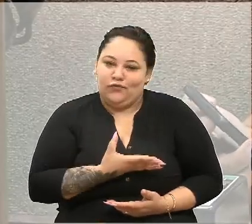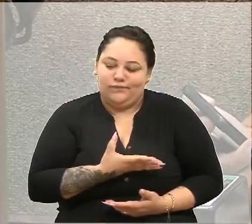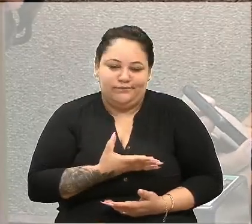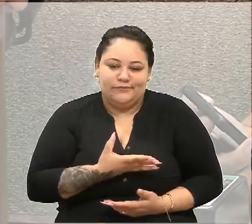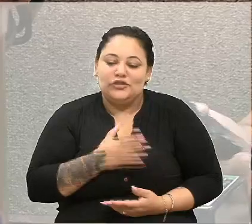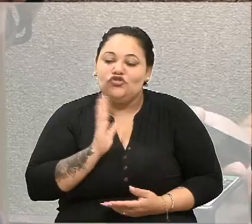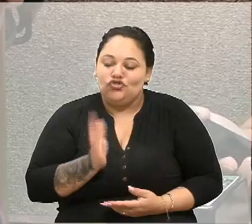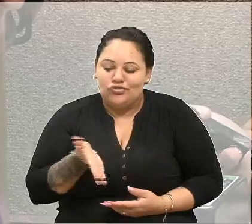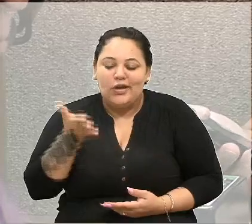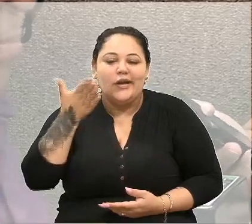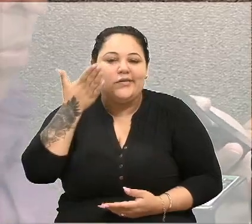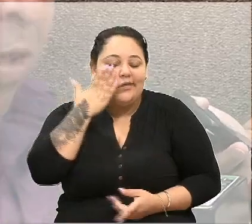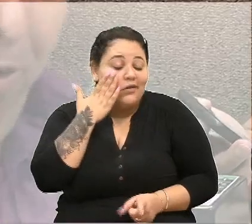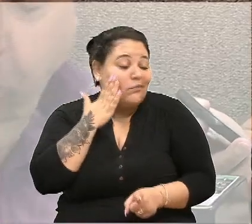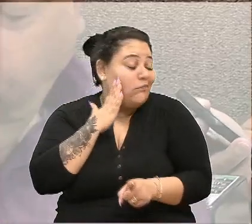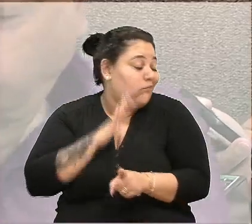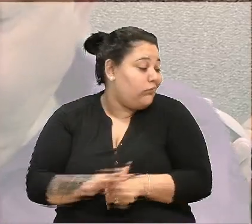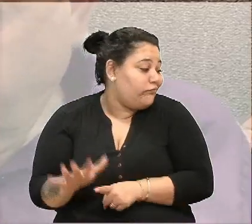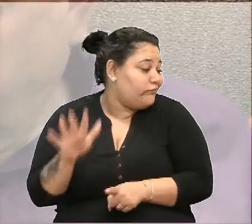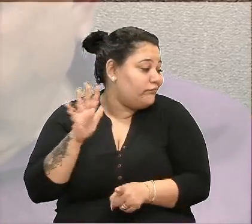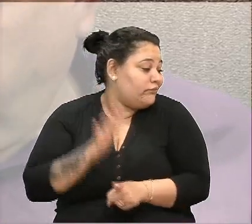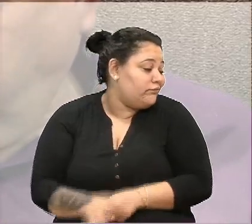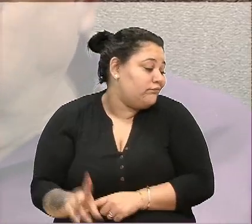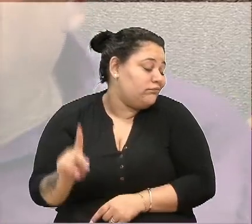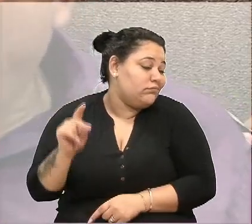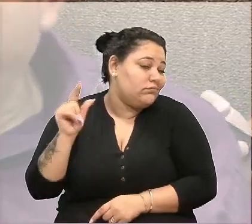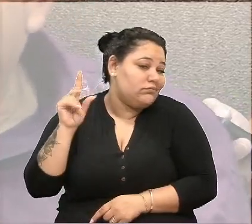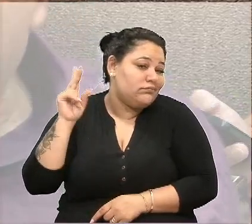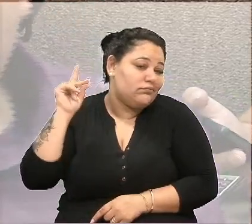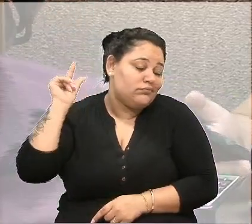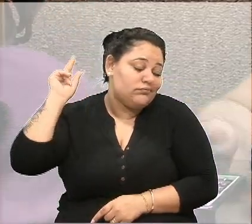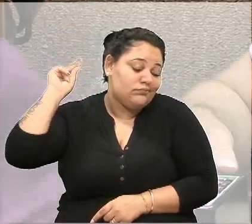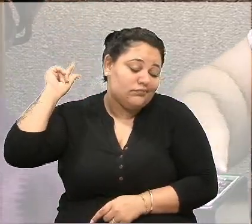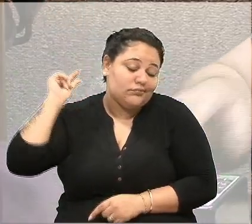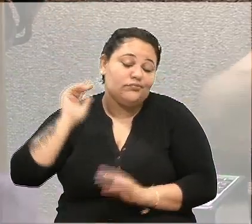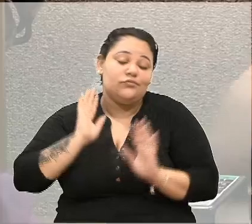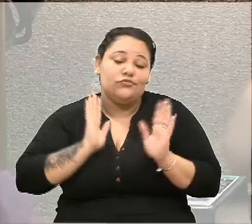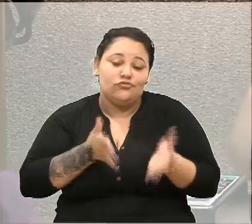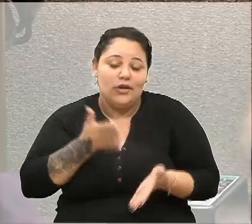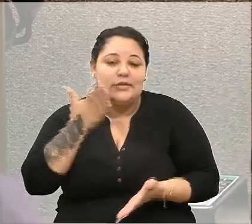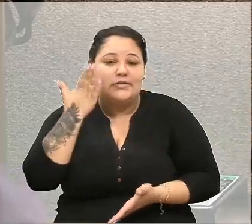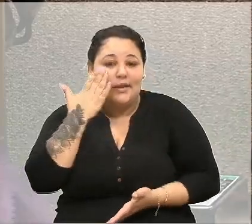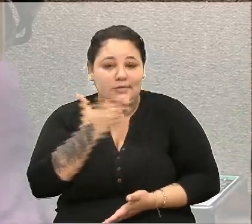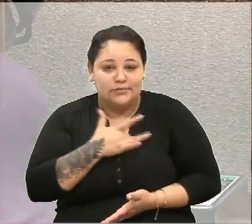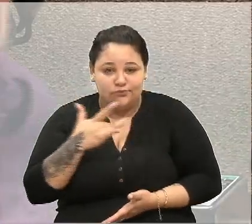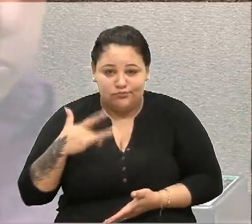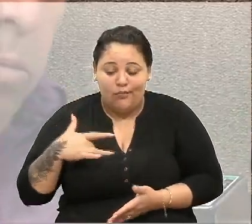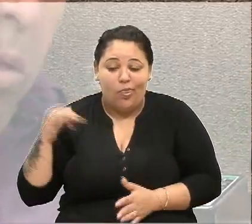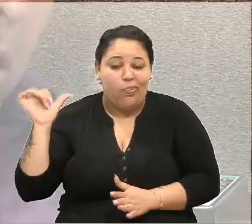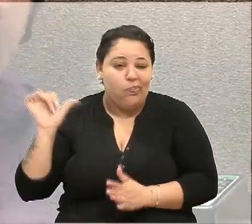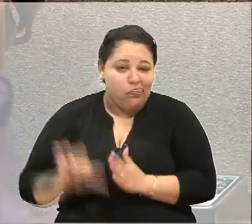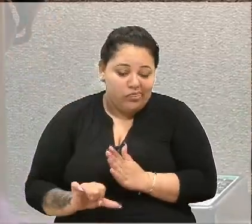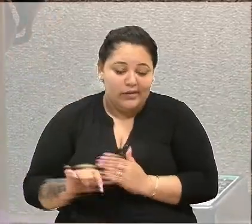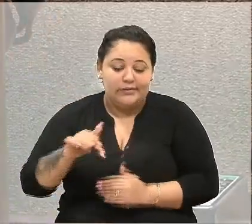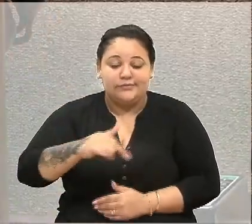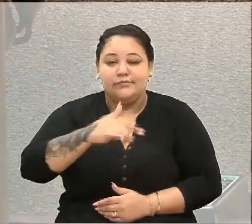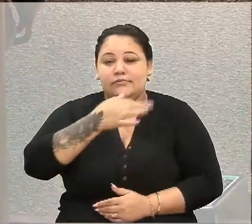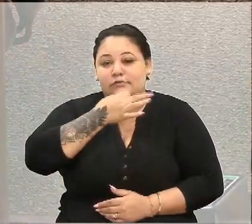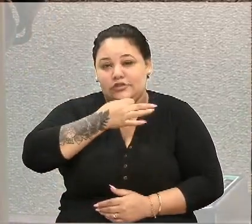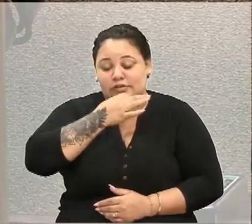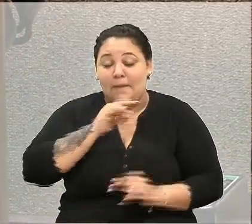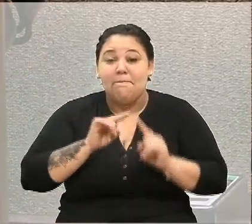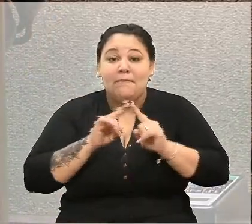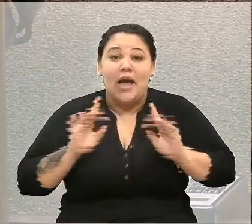uma demanda de muito tempo, antiga, de muitos anos, essa situação da saúde na nossa cidade de Caxias do Sul. O que a